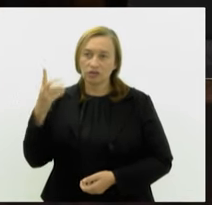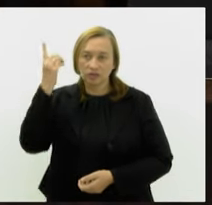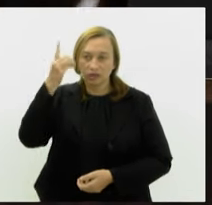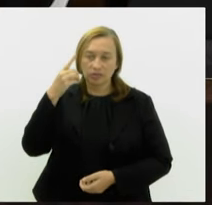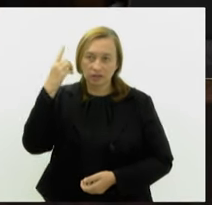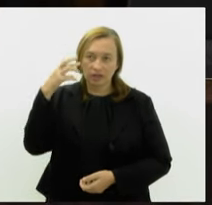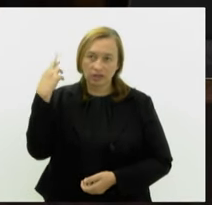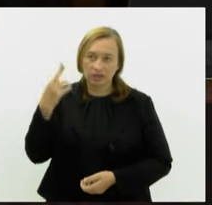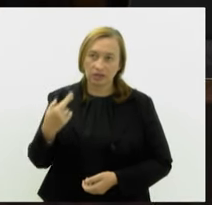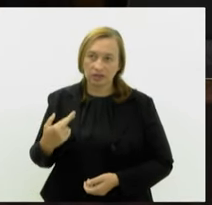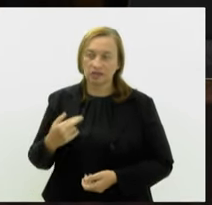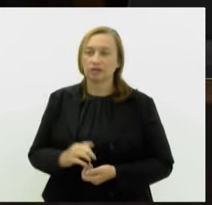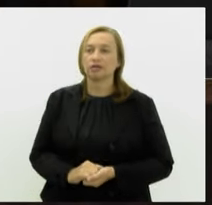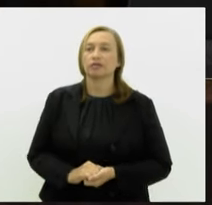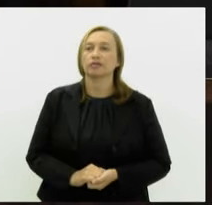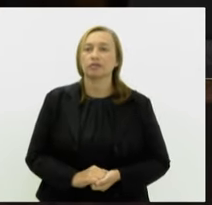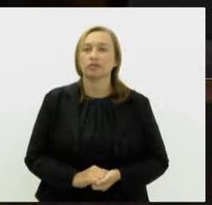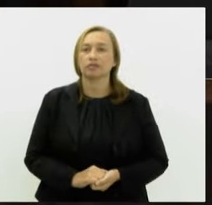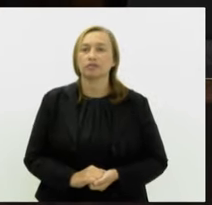Renata Souza.